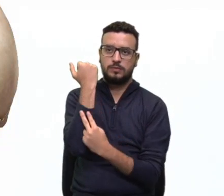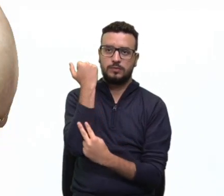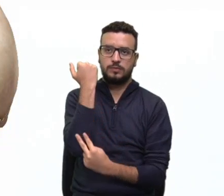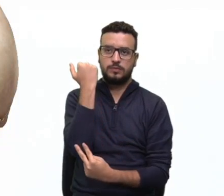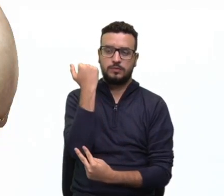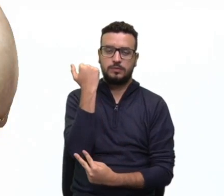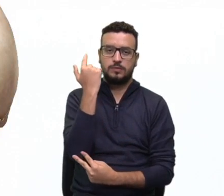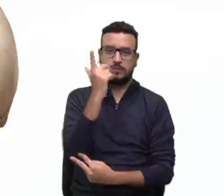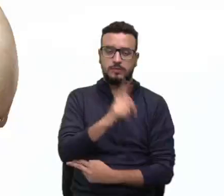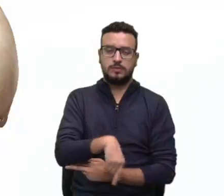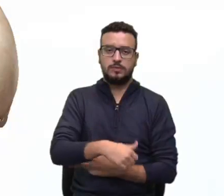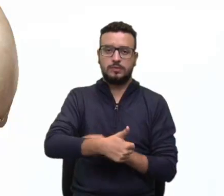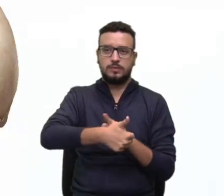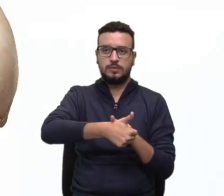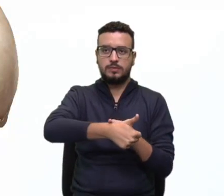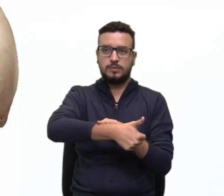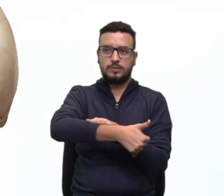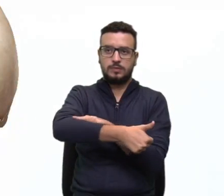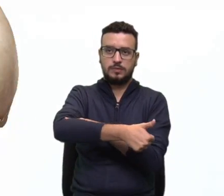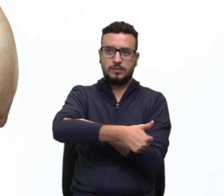O rádio e a una.